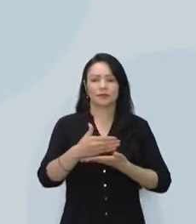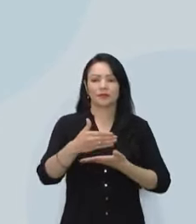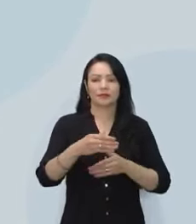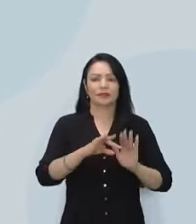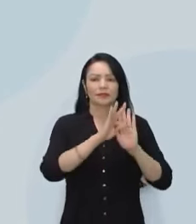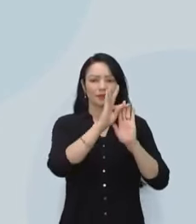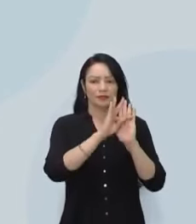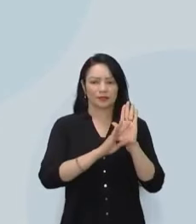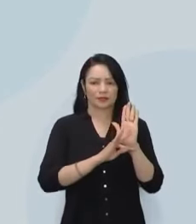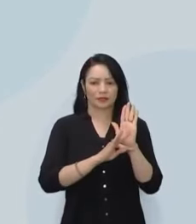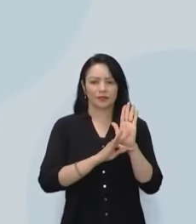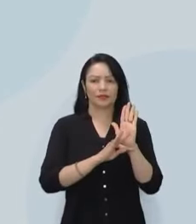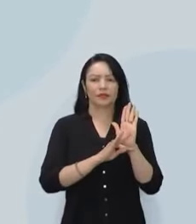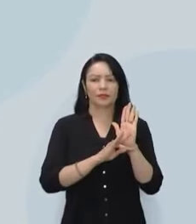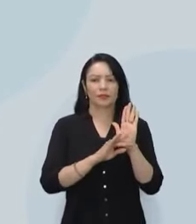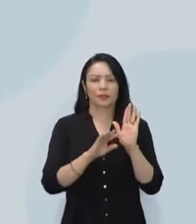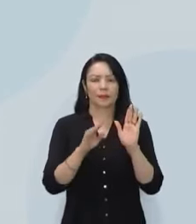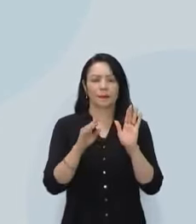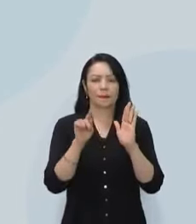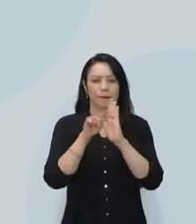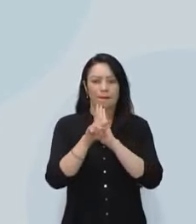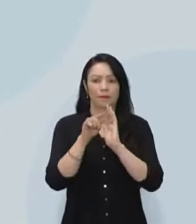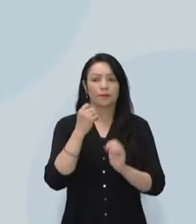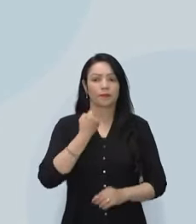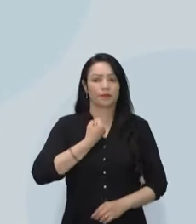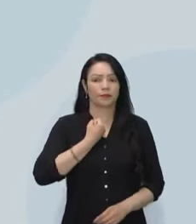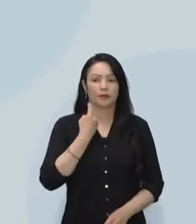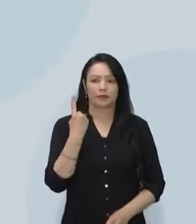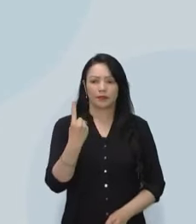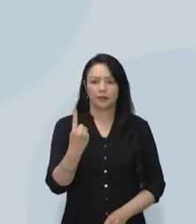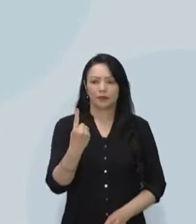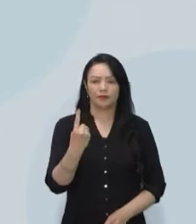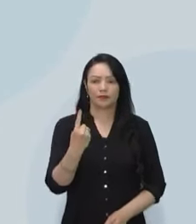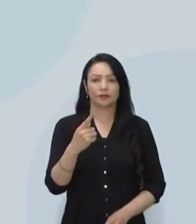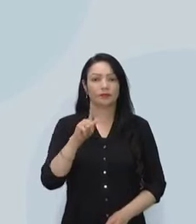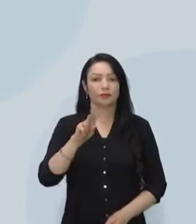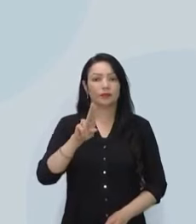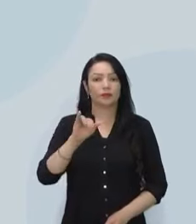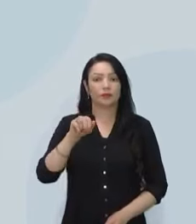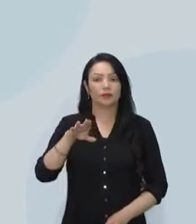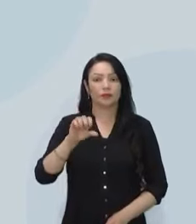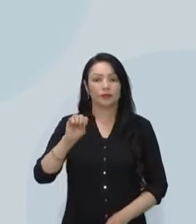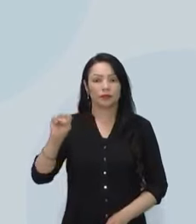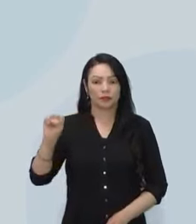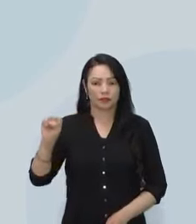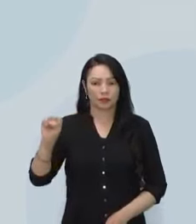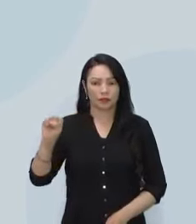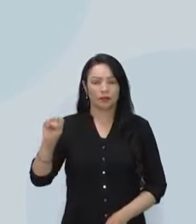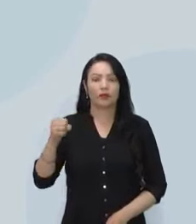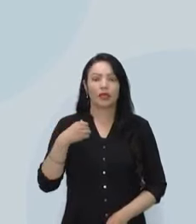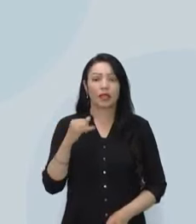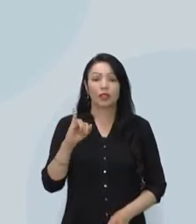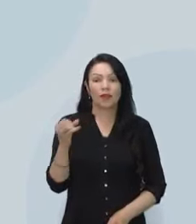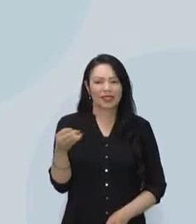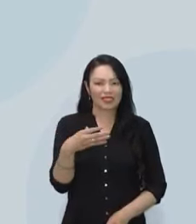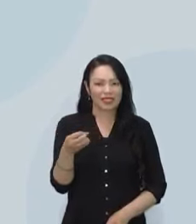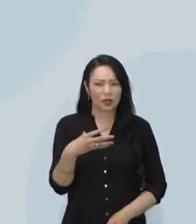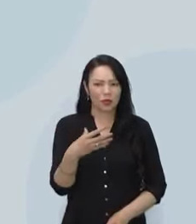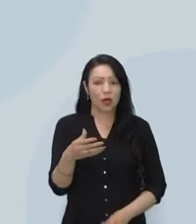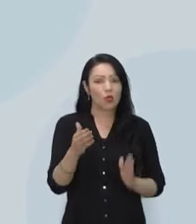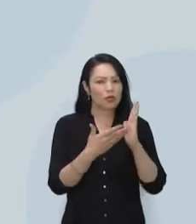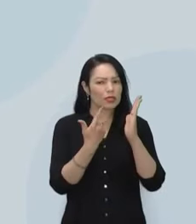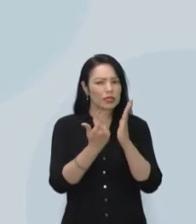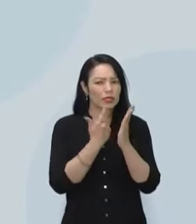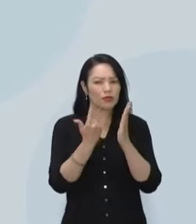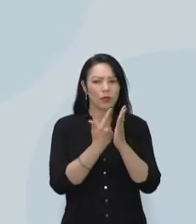de um texto que se refere à questão 1, o Guinness e a inovação. O livro Guinness dos Records, ou